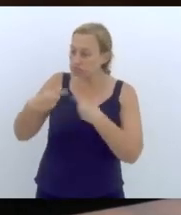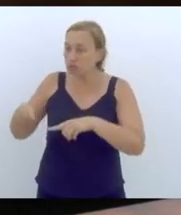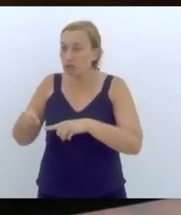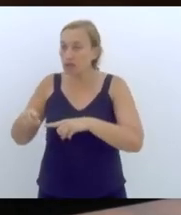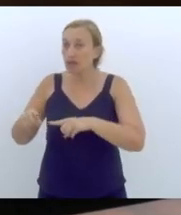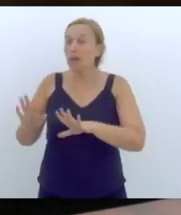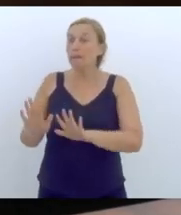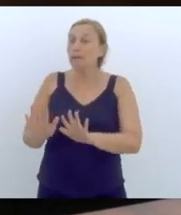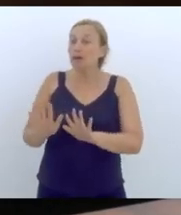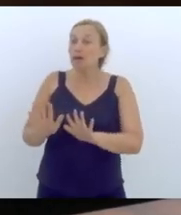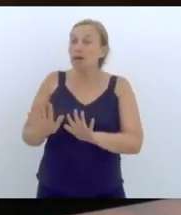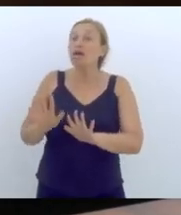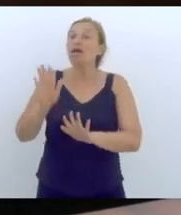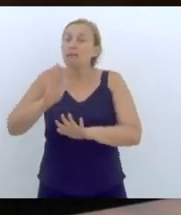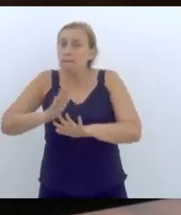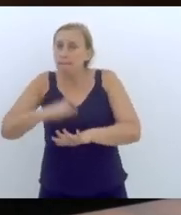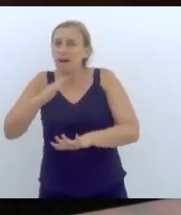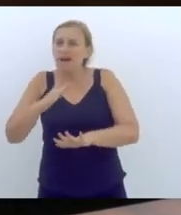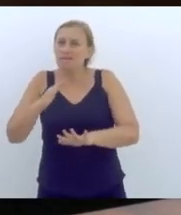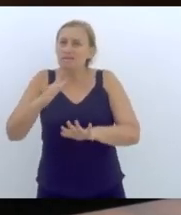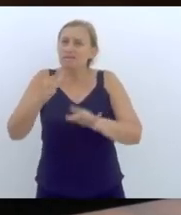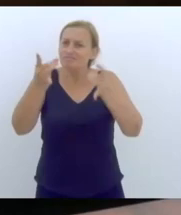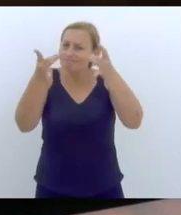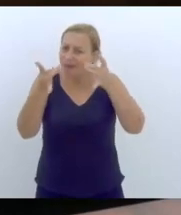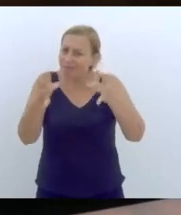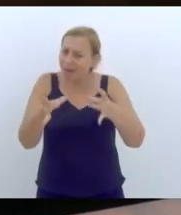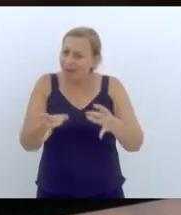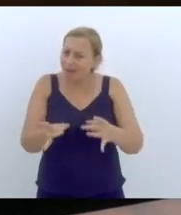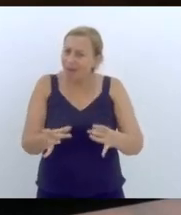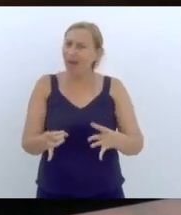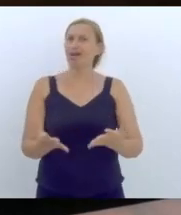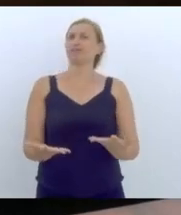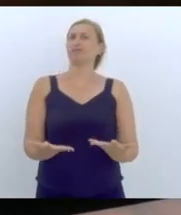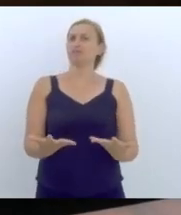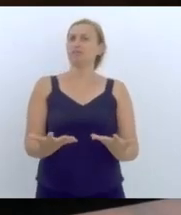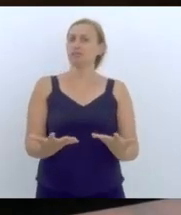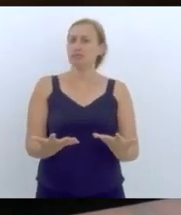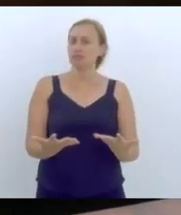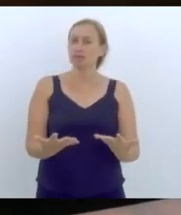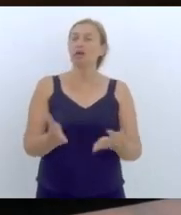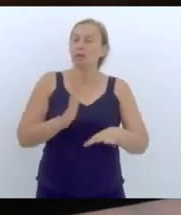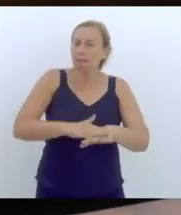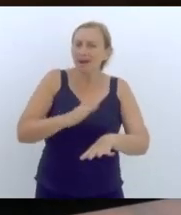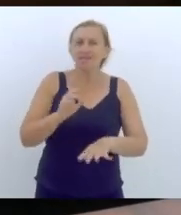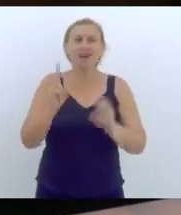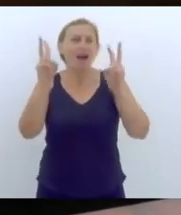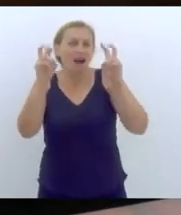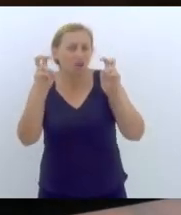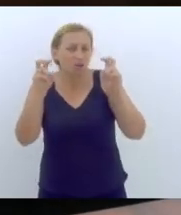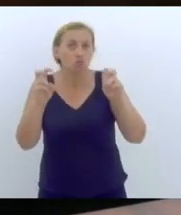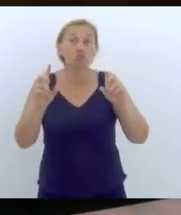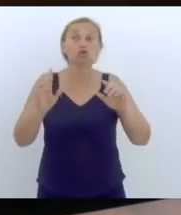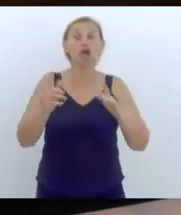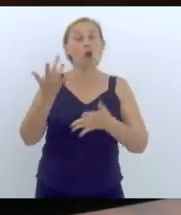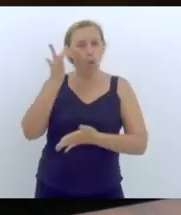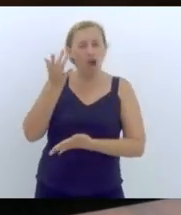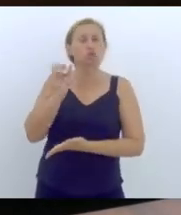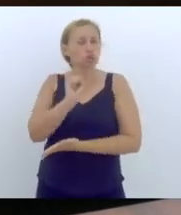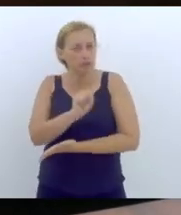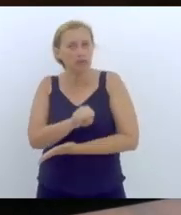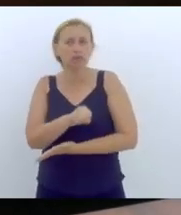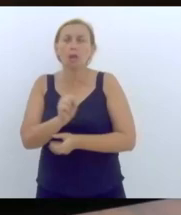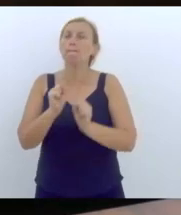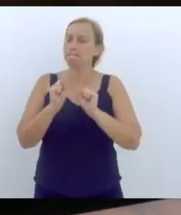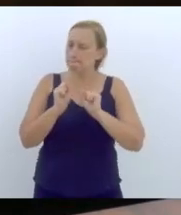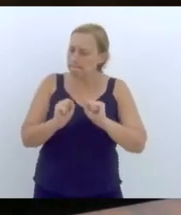religiosa e é mais específico, elenca mais situações e, portanto, eu acho que sim,